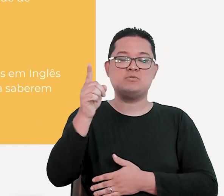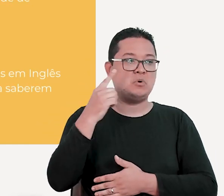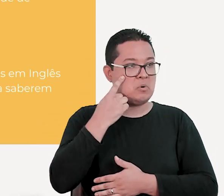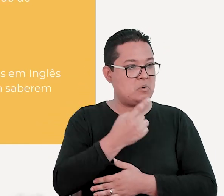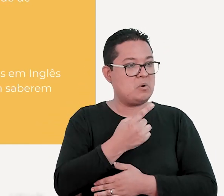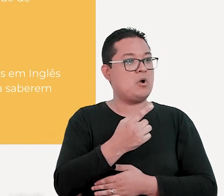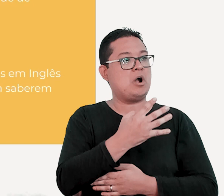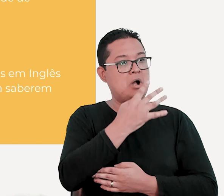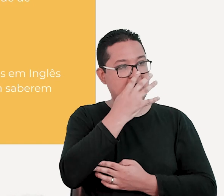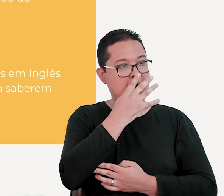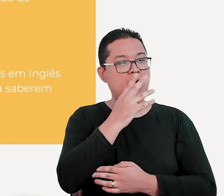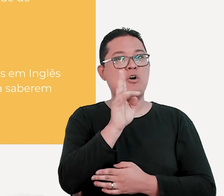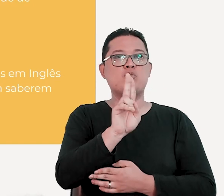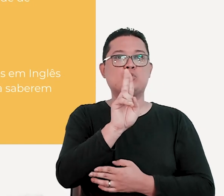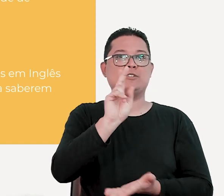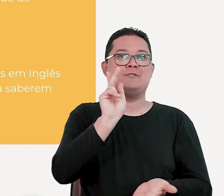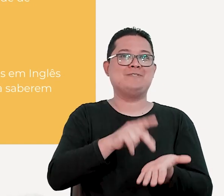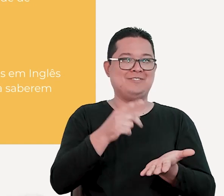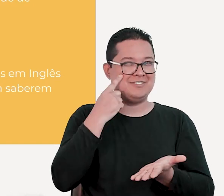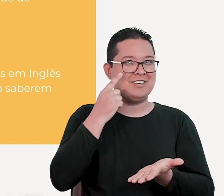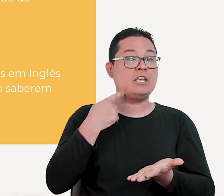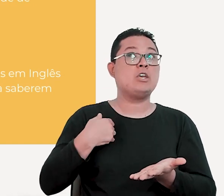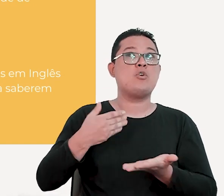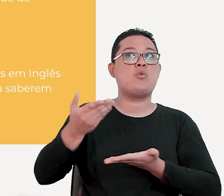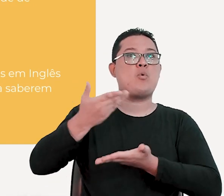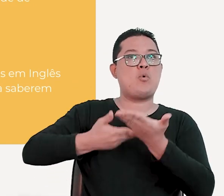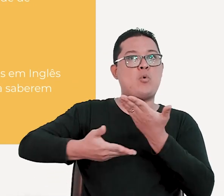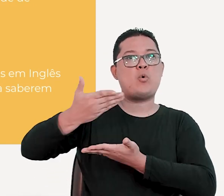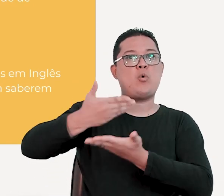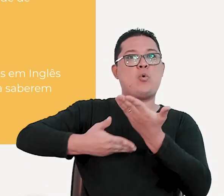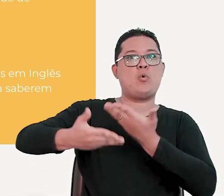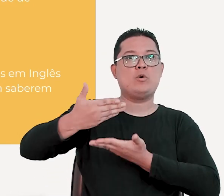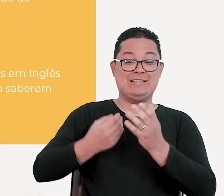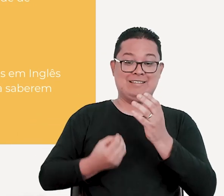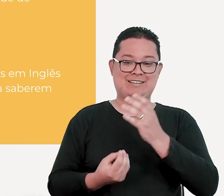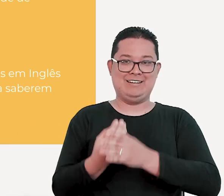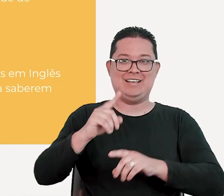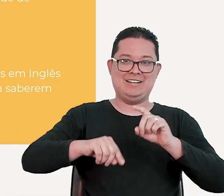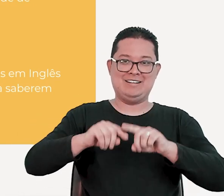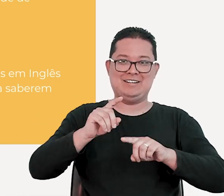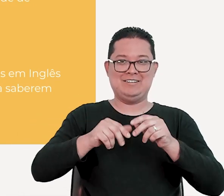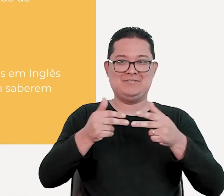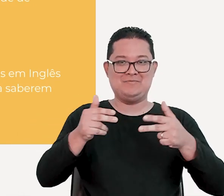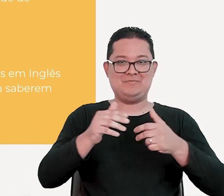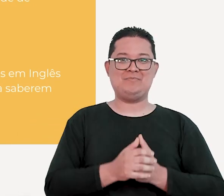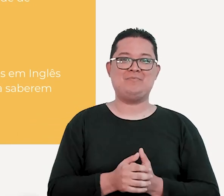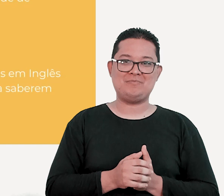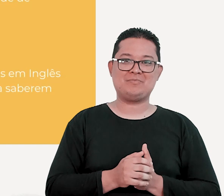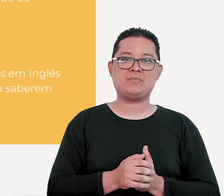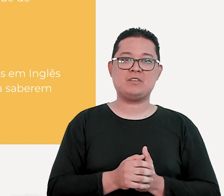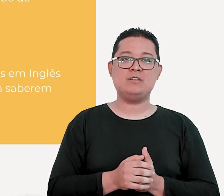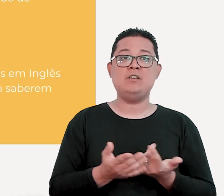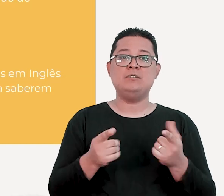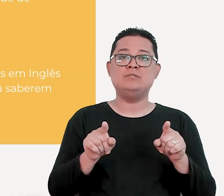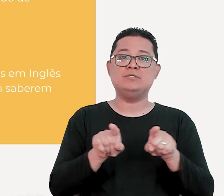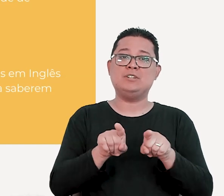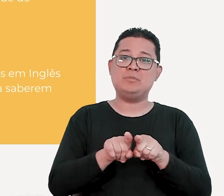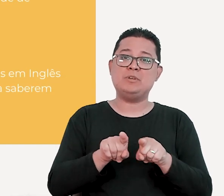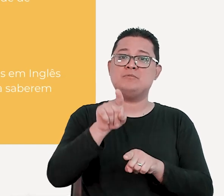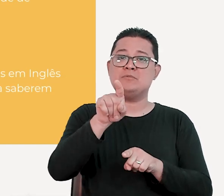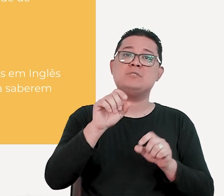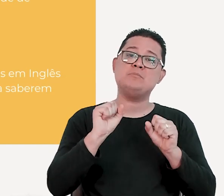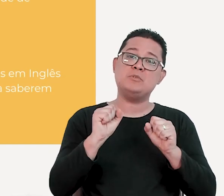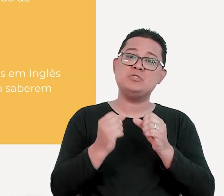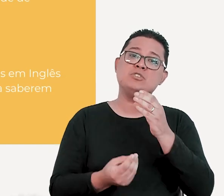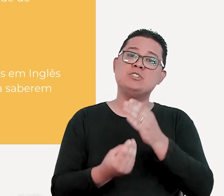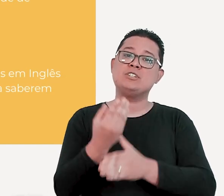traduzindo sozinha. Eu interagi com outras pessoas para criar esse produto. E eu também recomendo você criar enquetes no LinkedIn, porque é uma